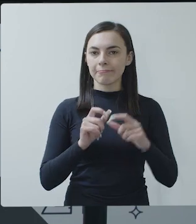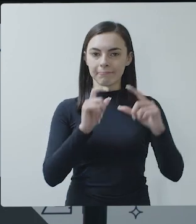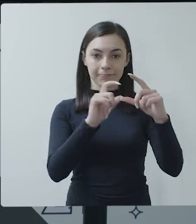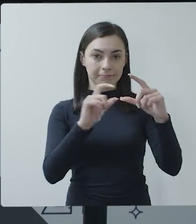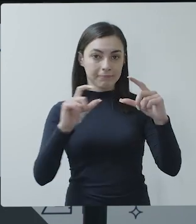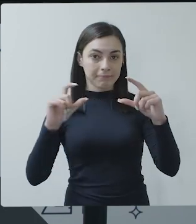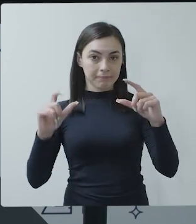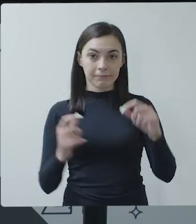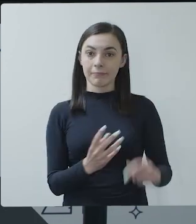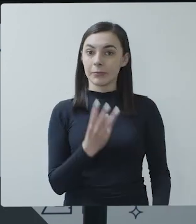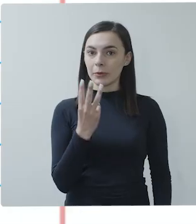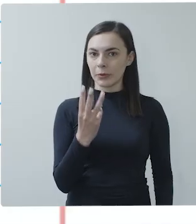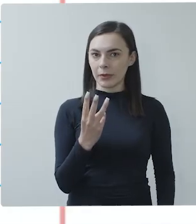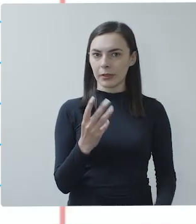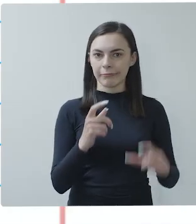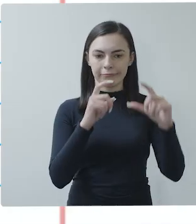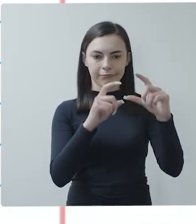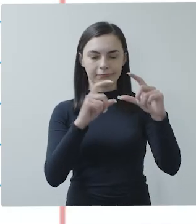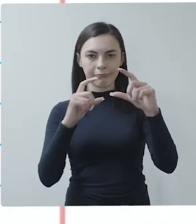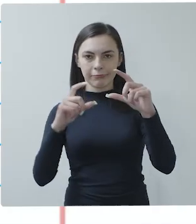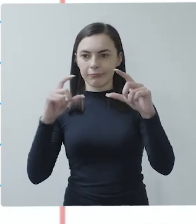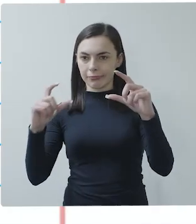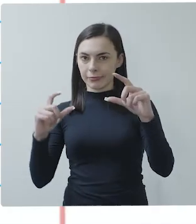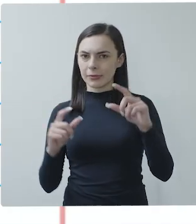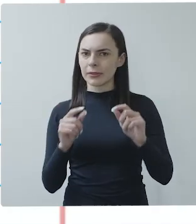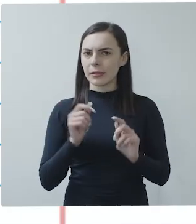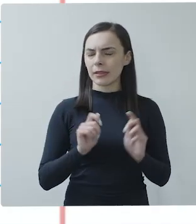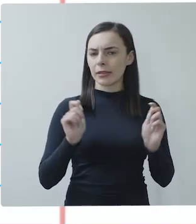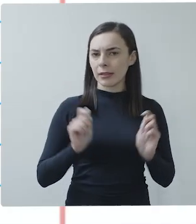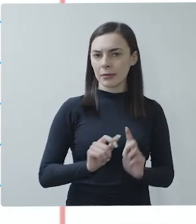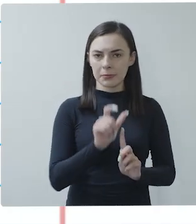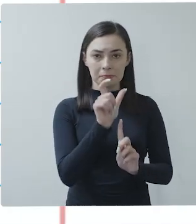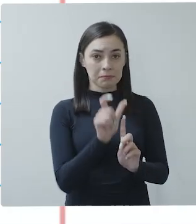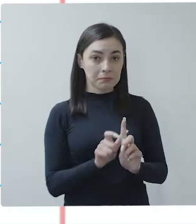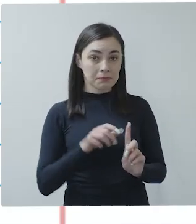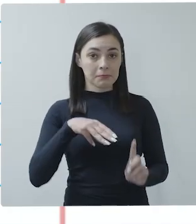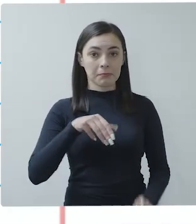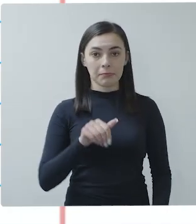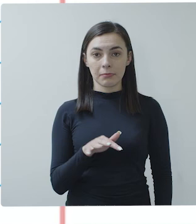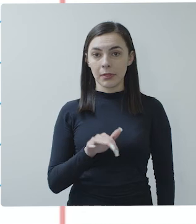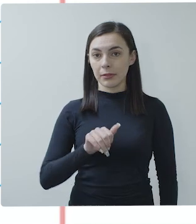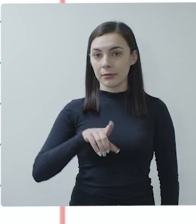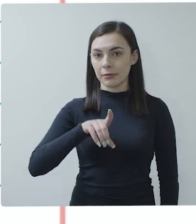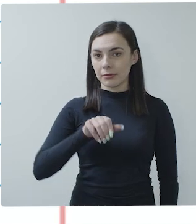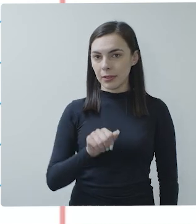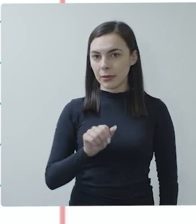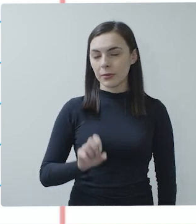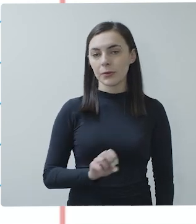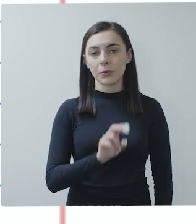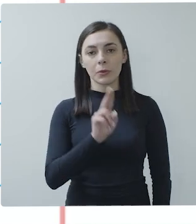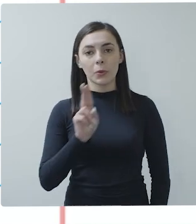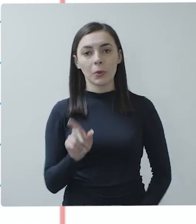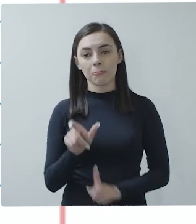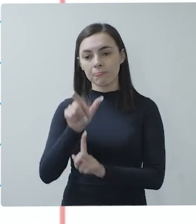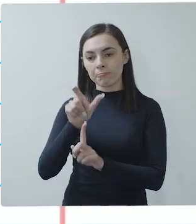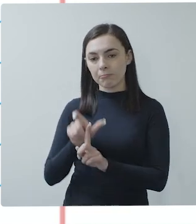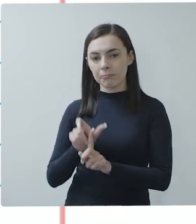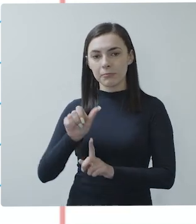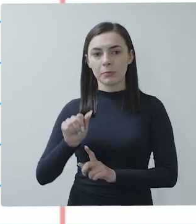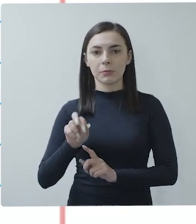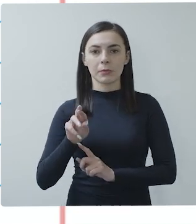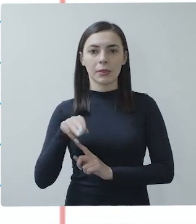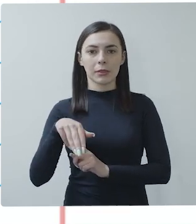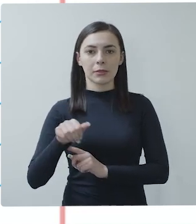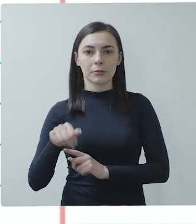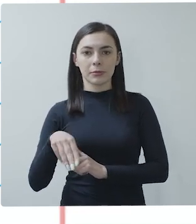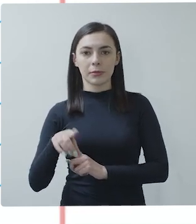tirinha com três quadrinhos, tá? Vocês podem usar o personagem da Mafalda, o personagem do